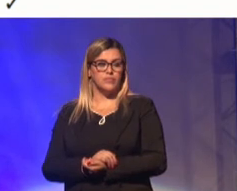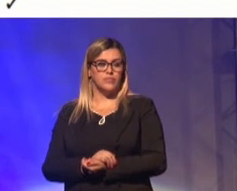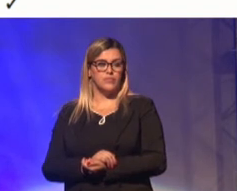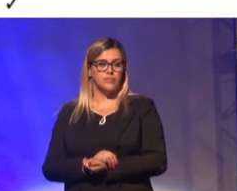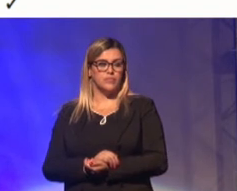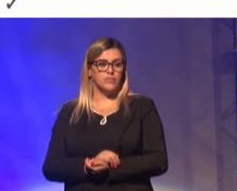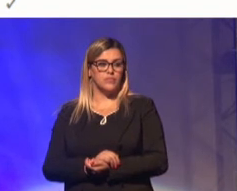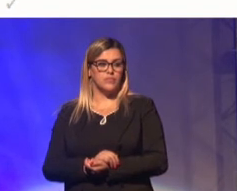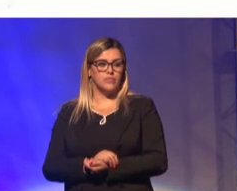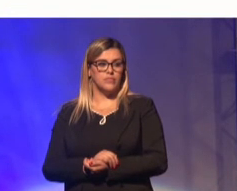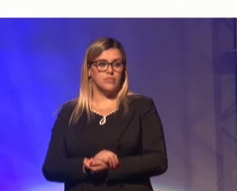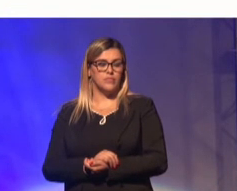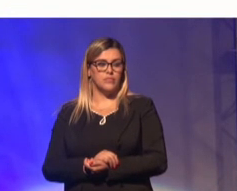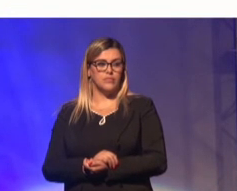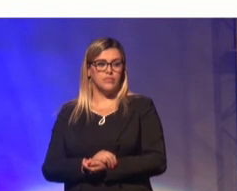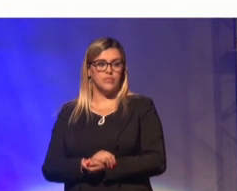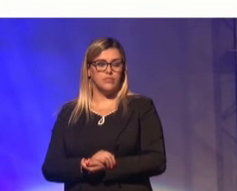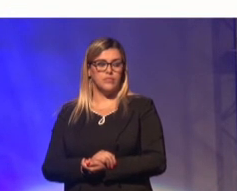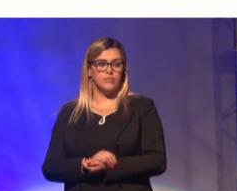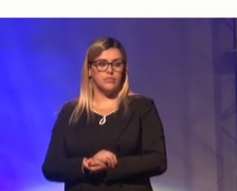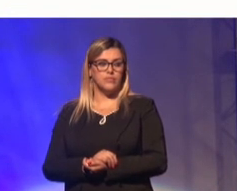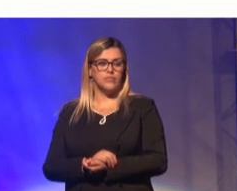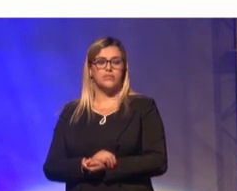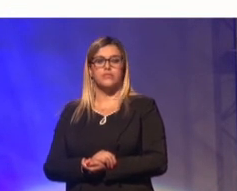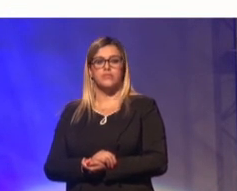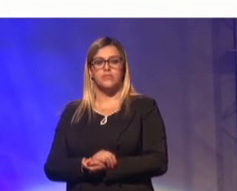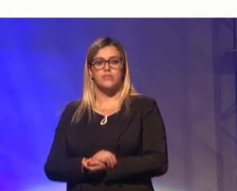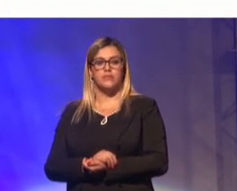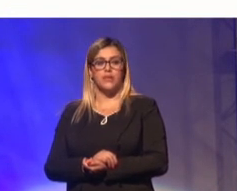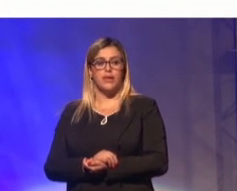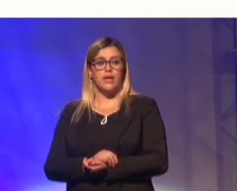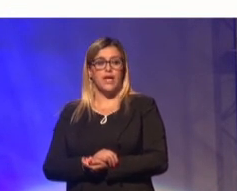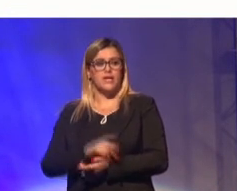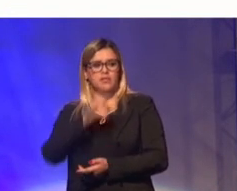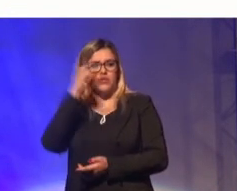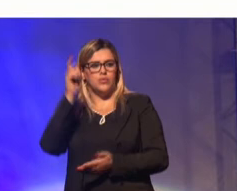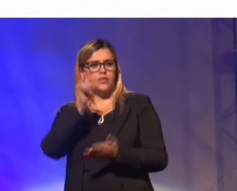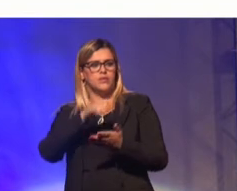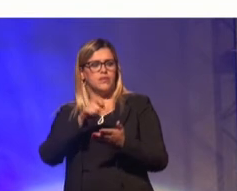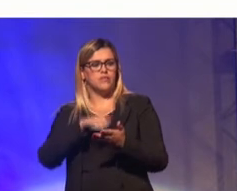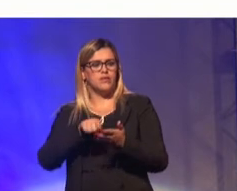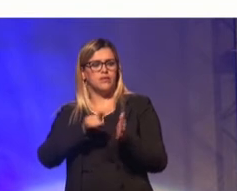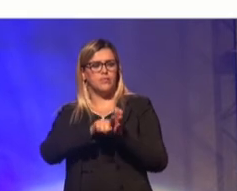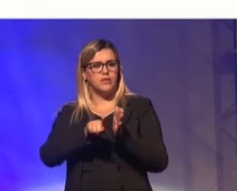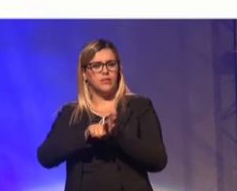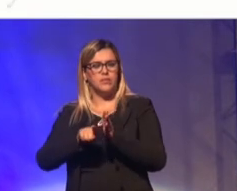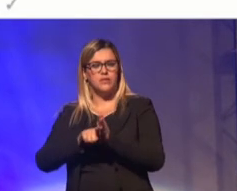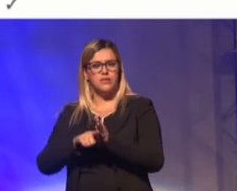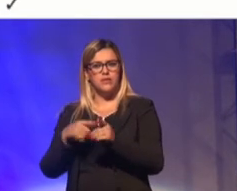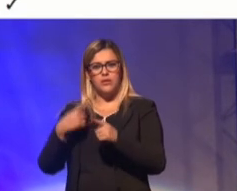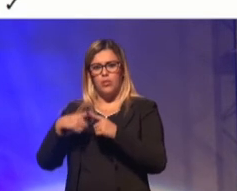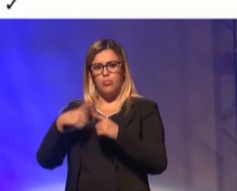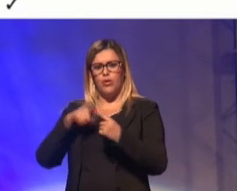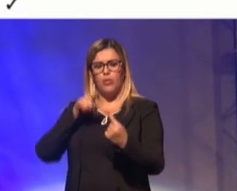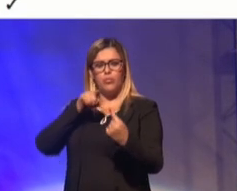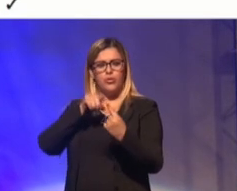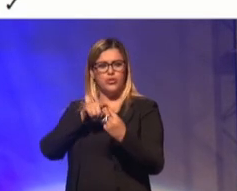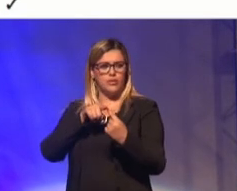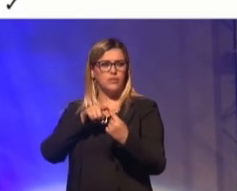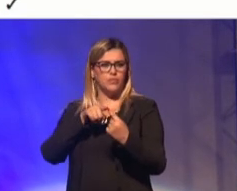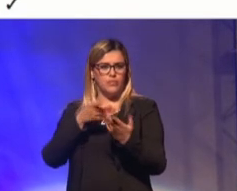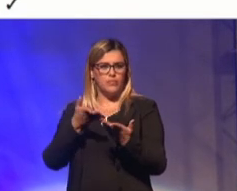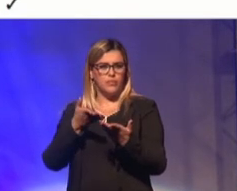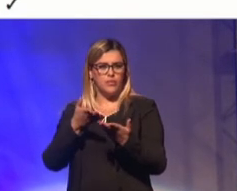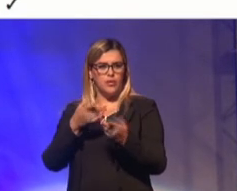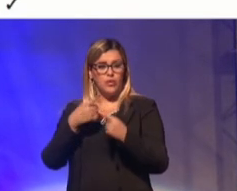slide passar. Aí. Bom, esses autores mostraram por que, então, os motivos que levaram